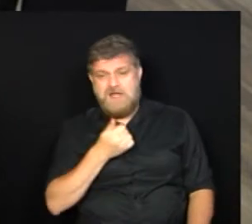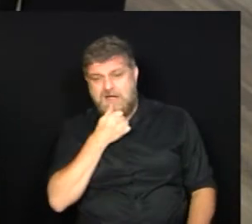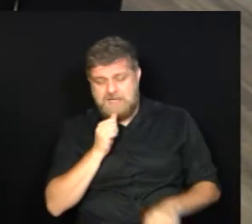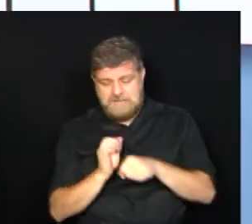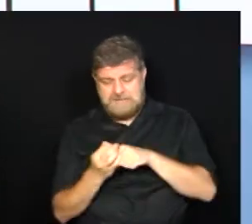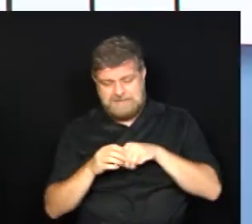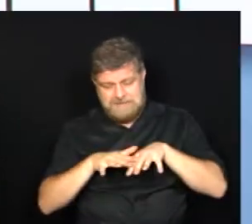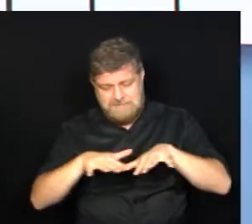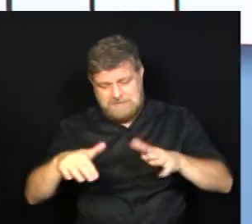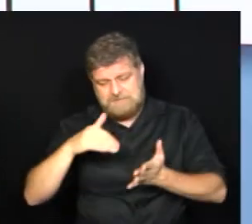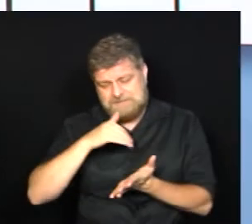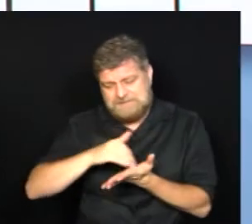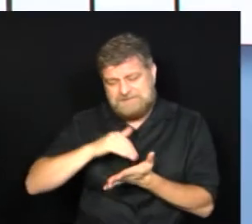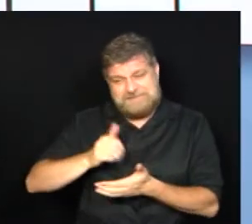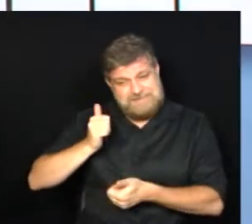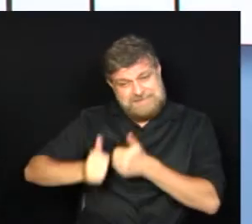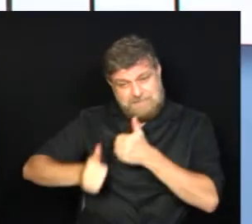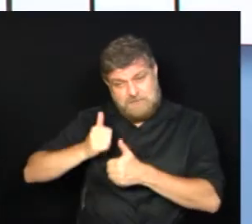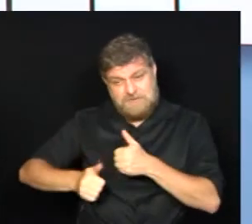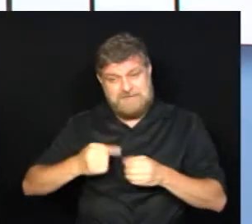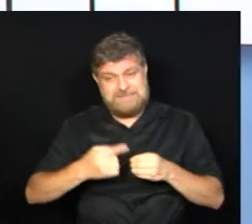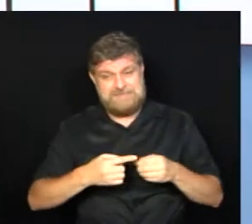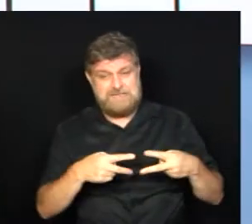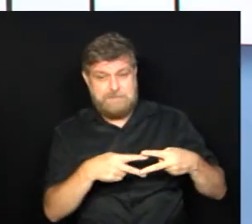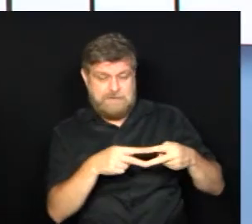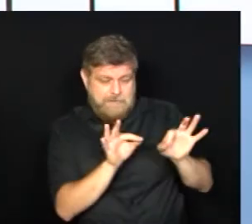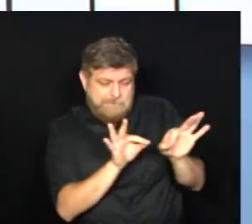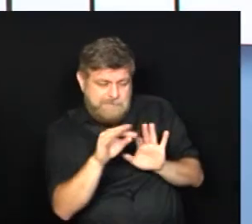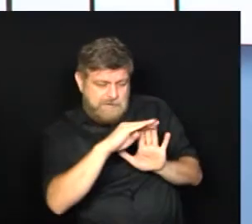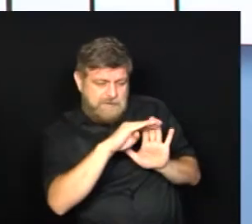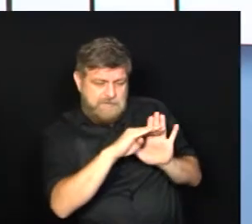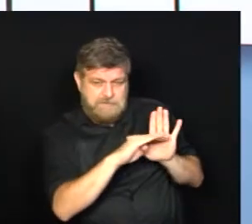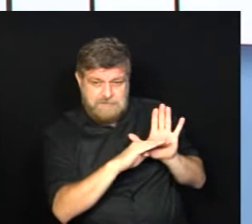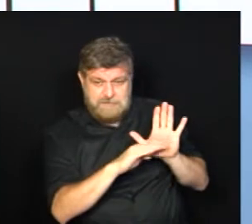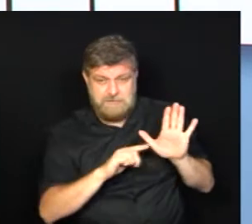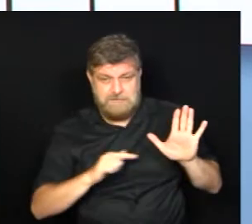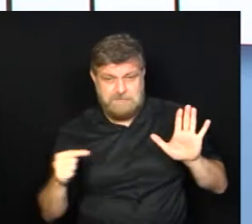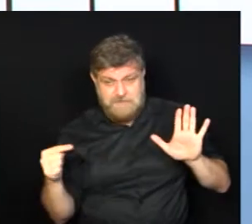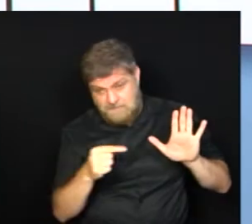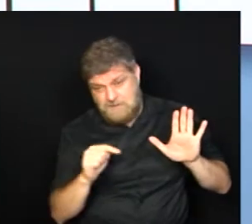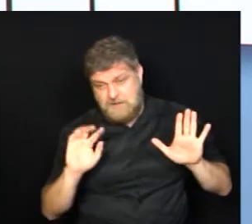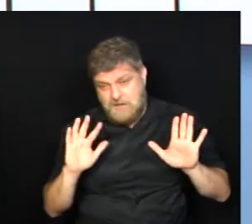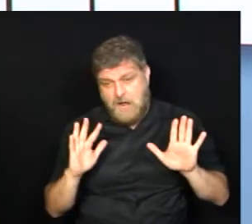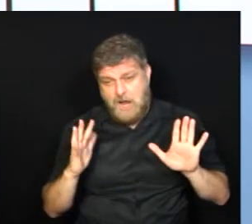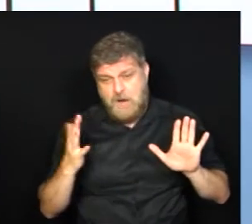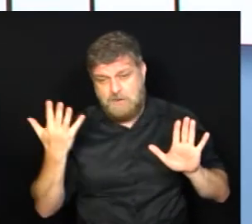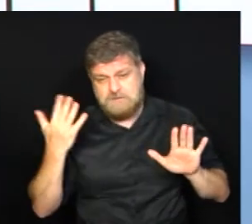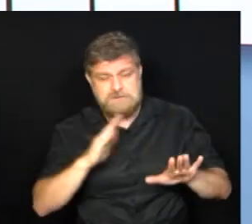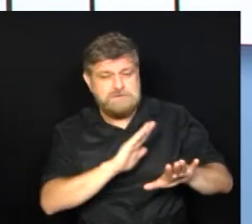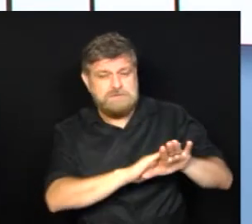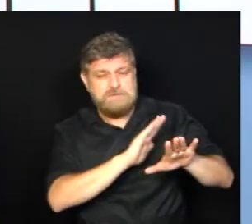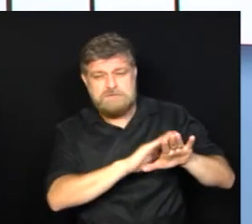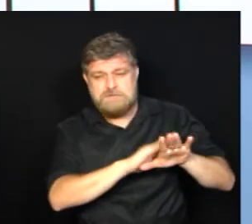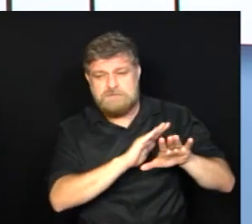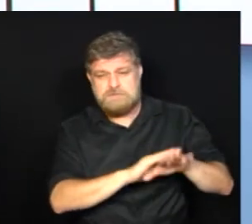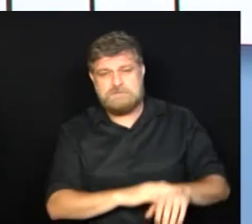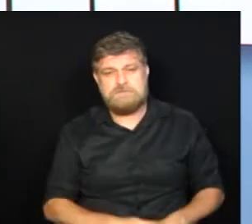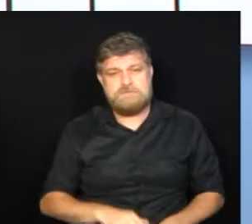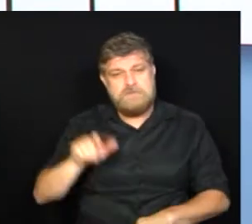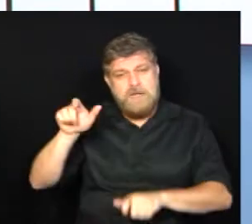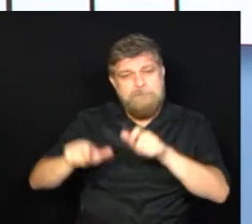a Secretaria de Esportes de Paulínia programou aí esses eventos exatamente para pessoas